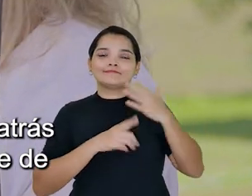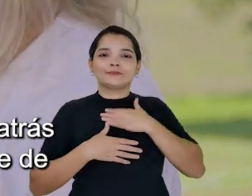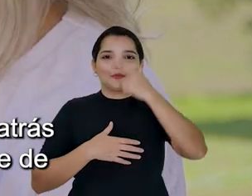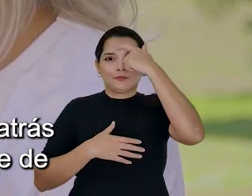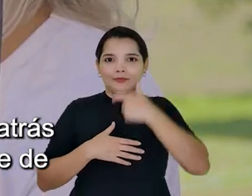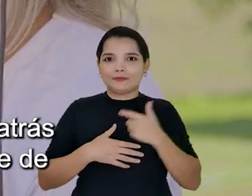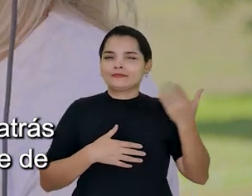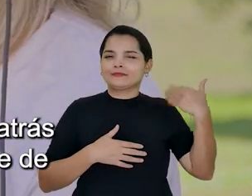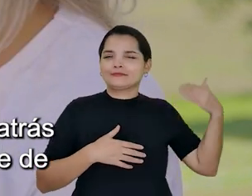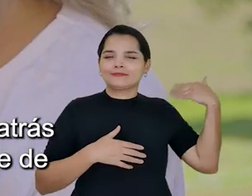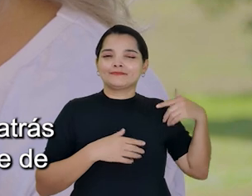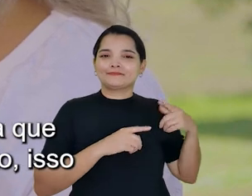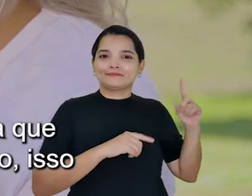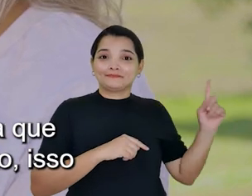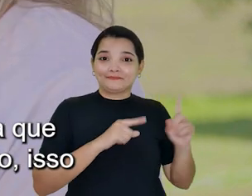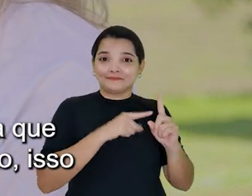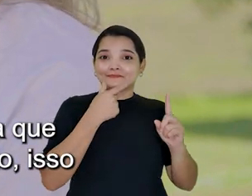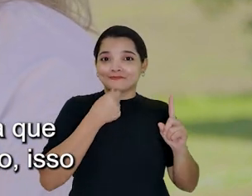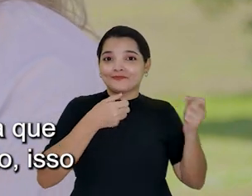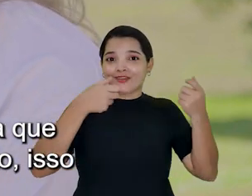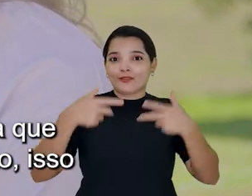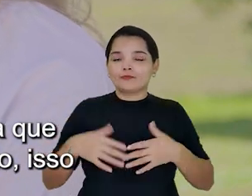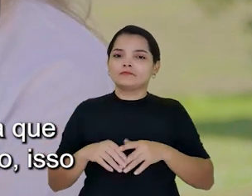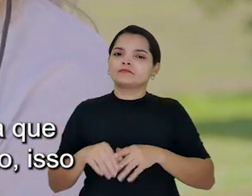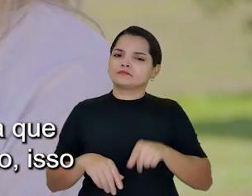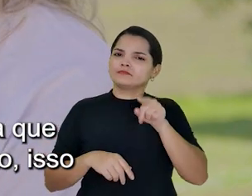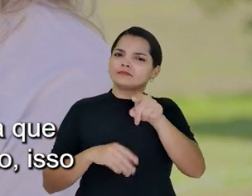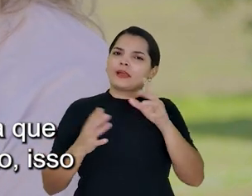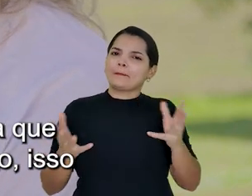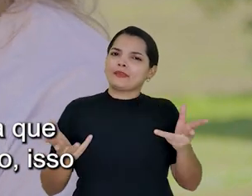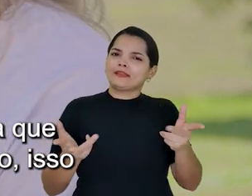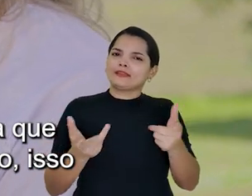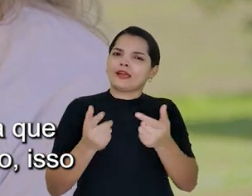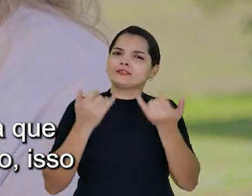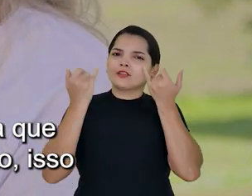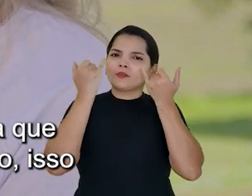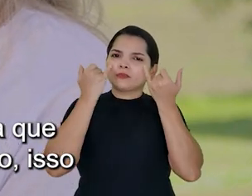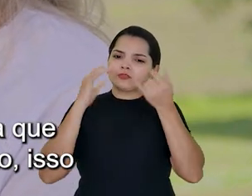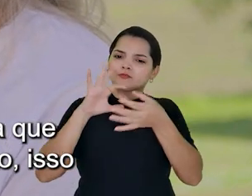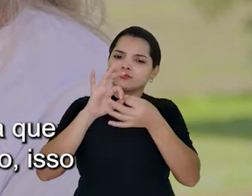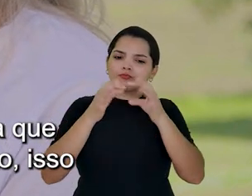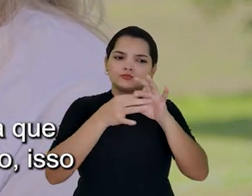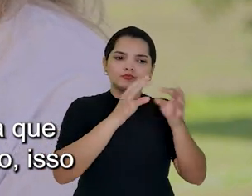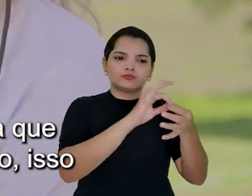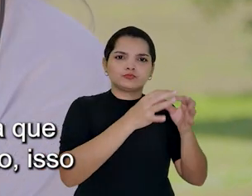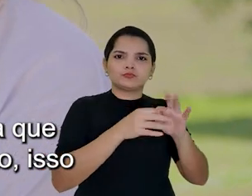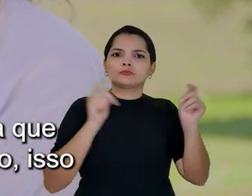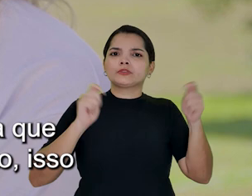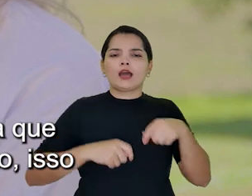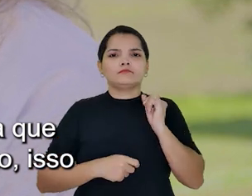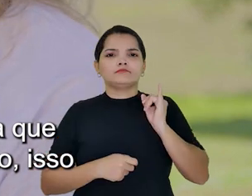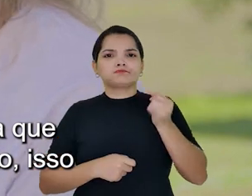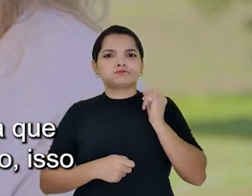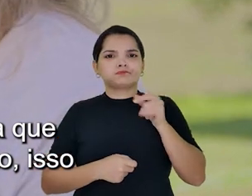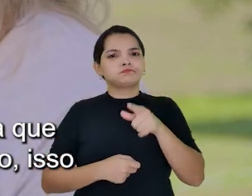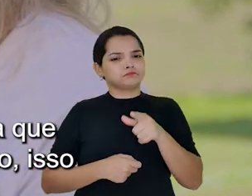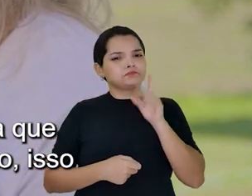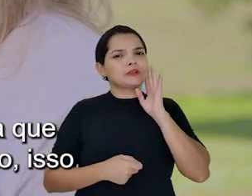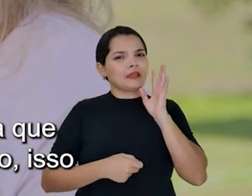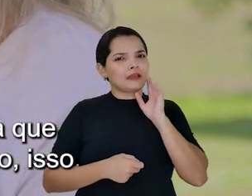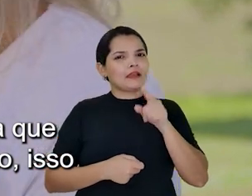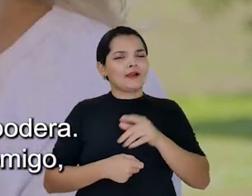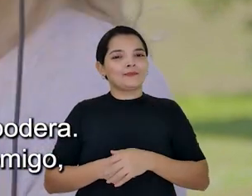Tati você tem uma habilidade de conectar as informações criando uma narrativa que é muito legal hoje quando eu escrevo um